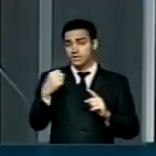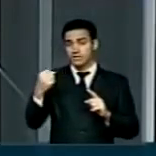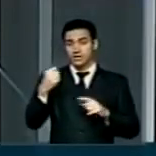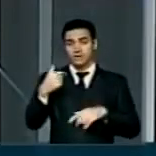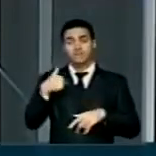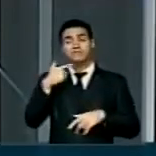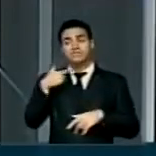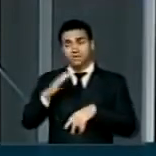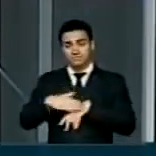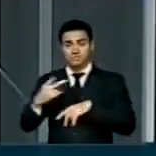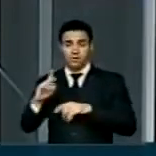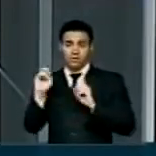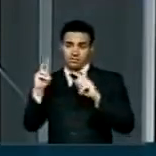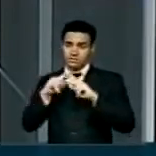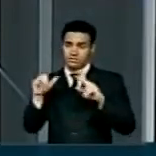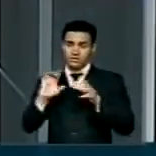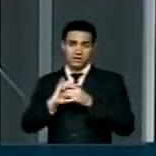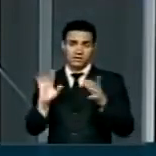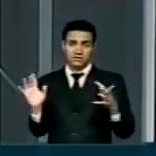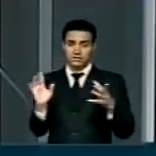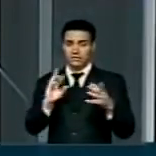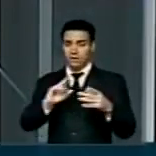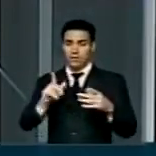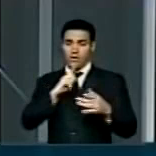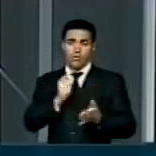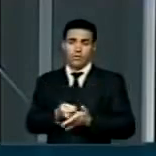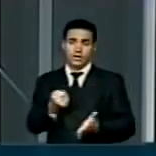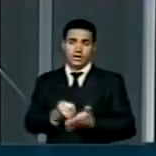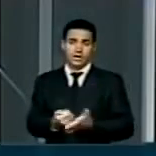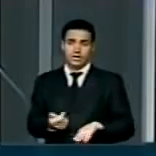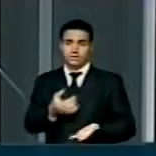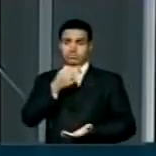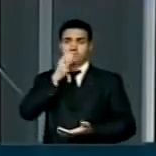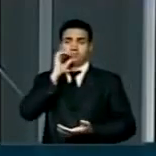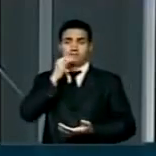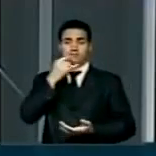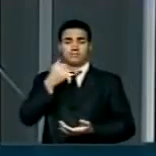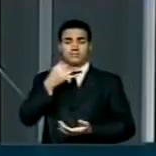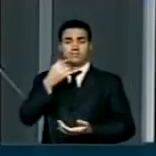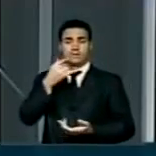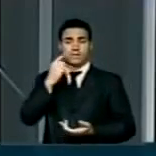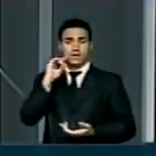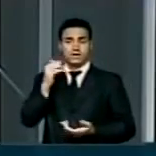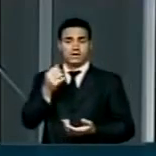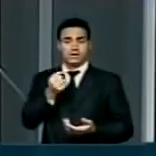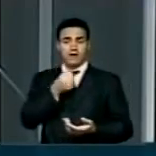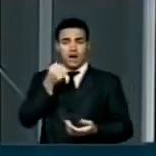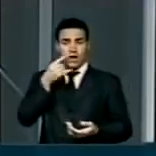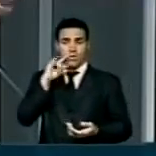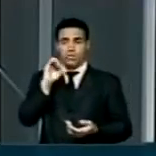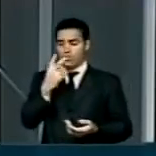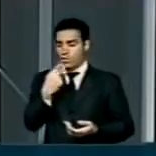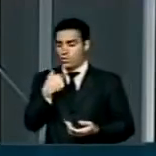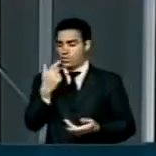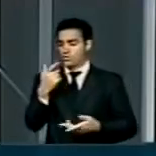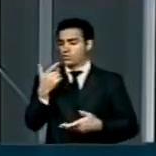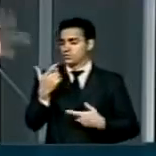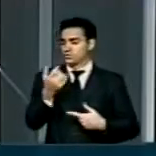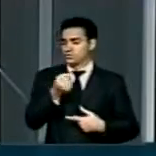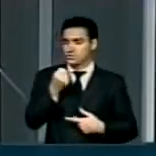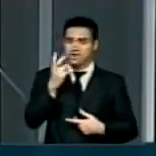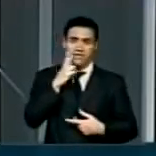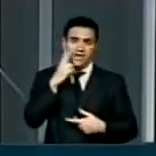cerveja se quiser tomar cerveja. Você não é obrigado a tomar cerveja ou tomar bebida de álcool. Você não é obrigado, se toma